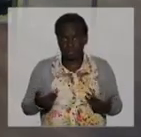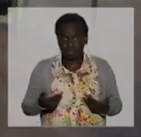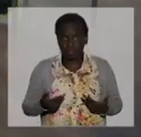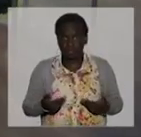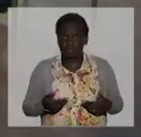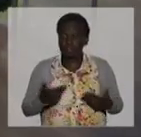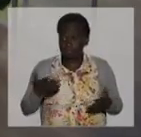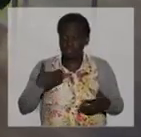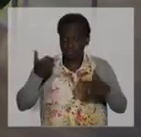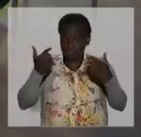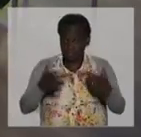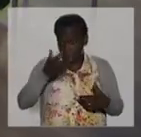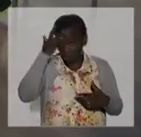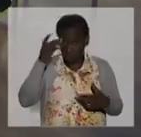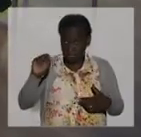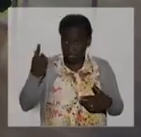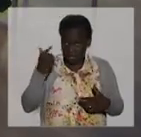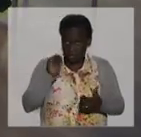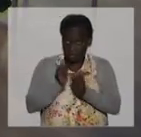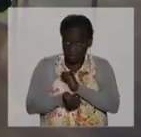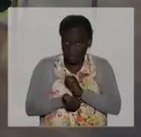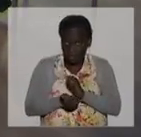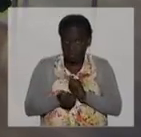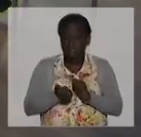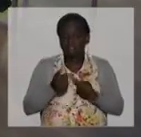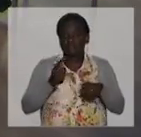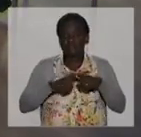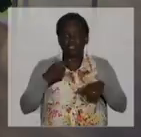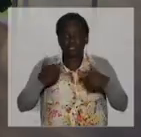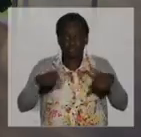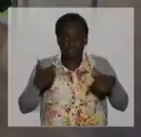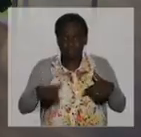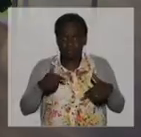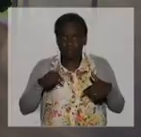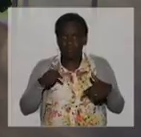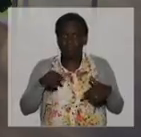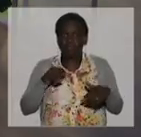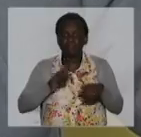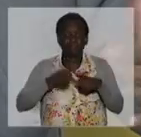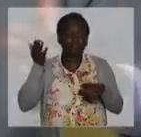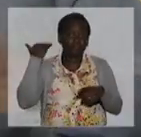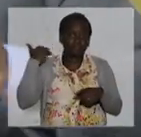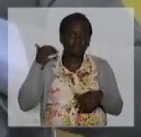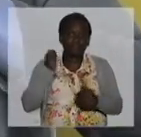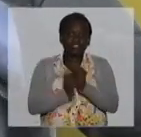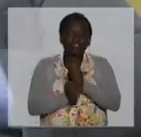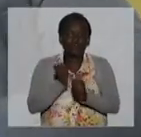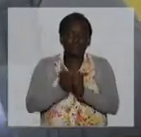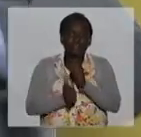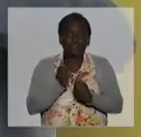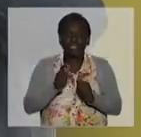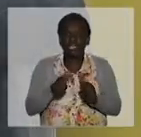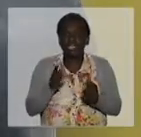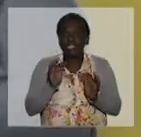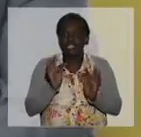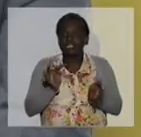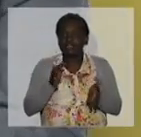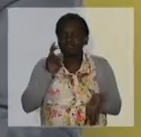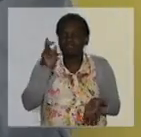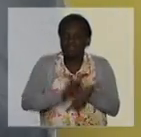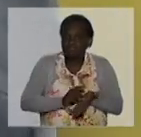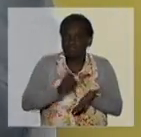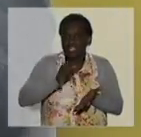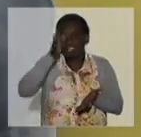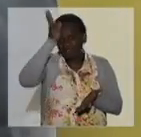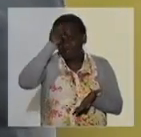Aliás, quando eu citei os atletas que eram empregados, que naquele tempo o futebol era o futebol amador.